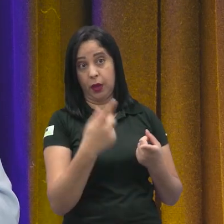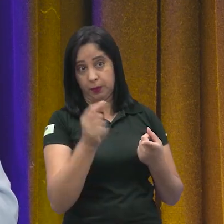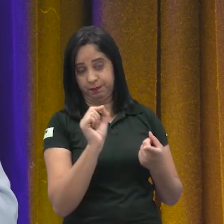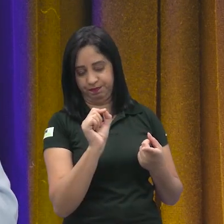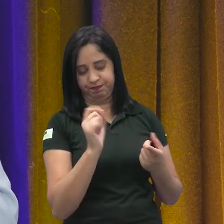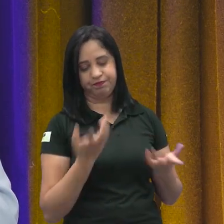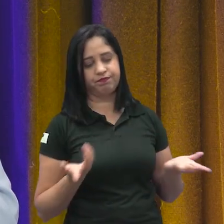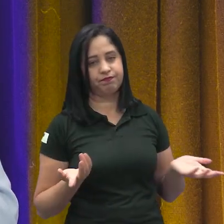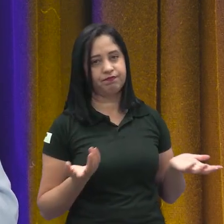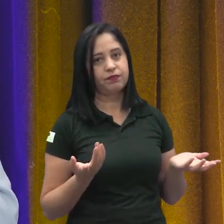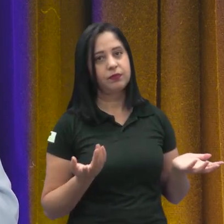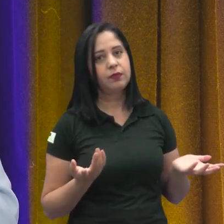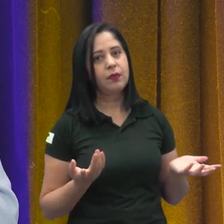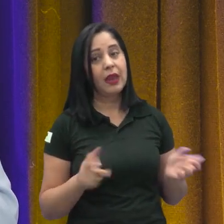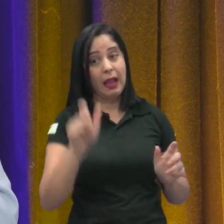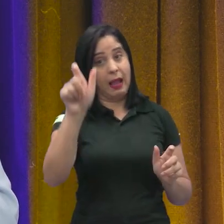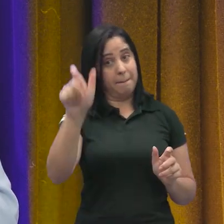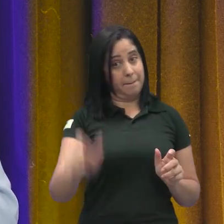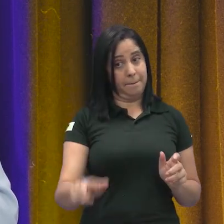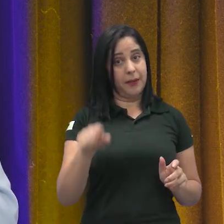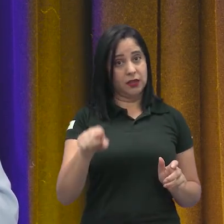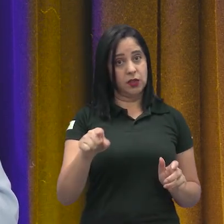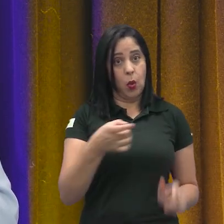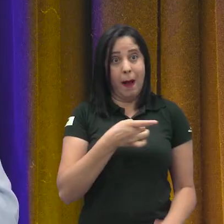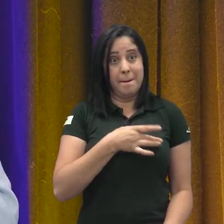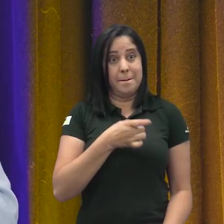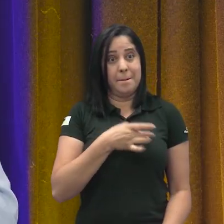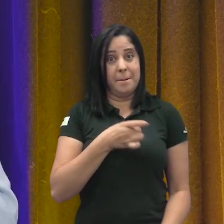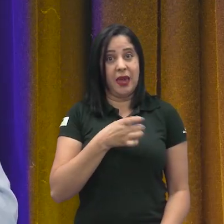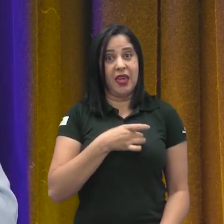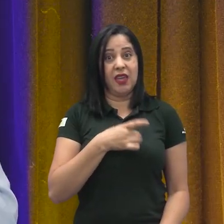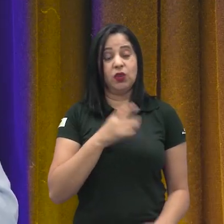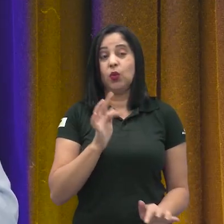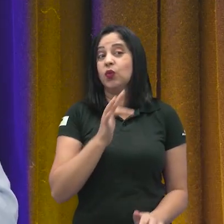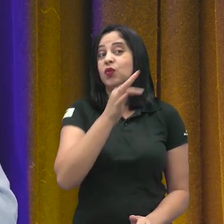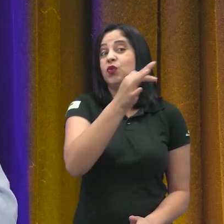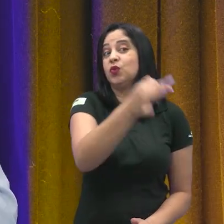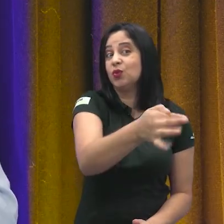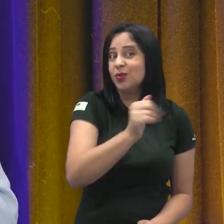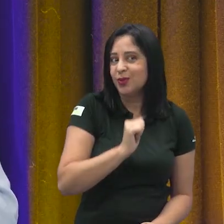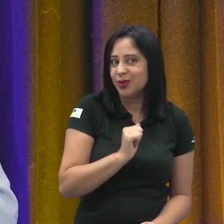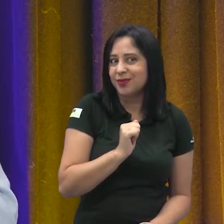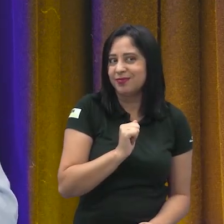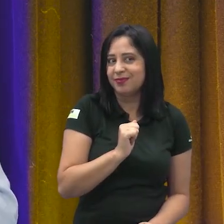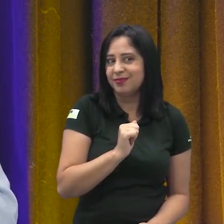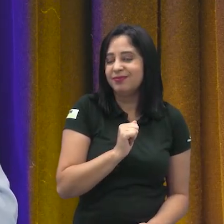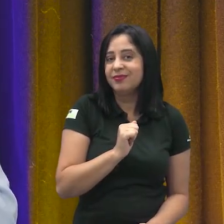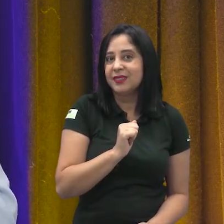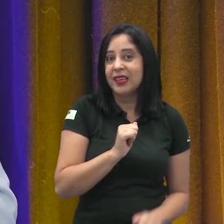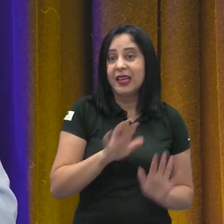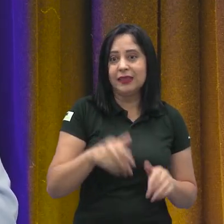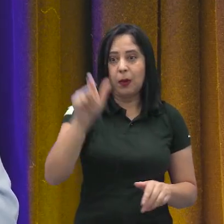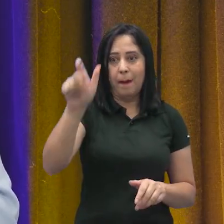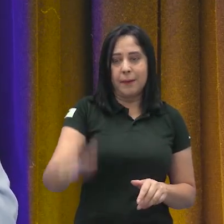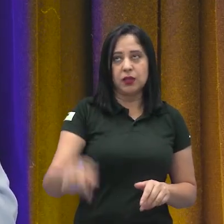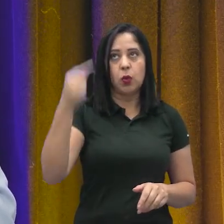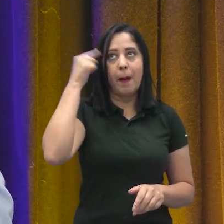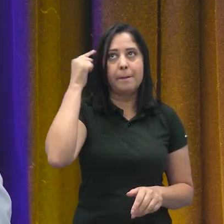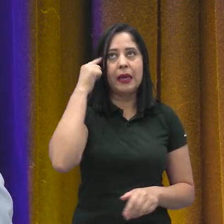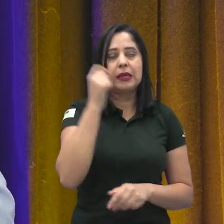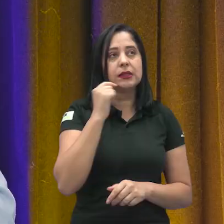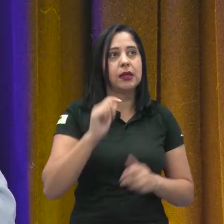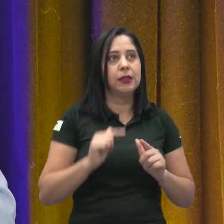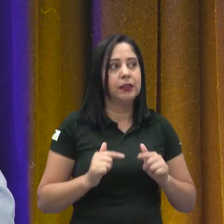quê? A pessoa tem medo do que pode acontecer depois que ela agir. Então, na hora que ela pensa